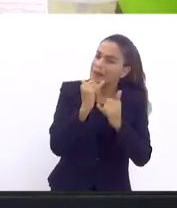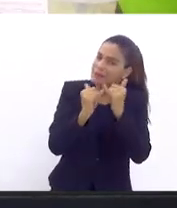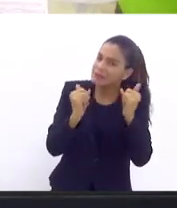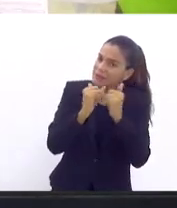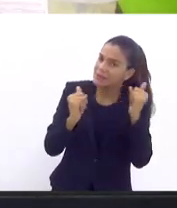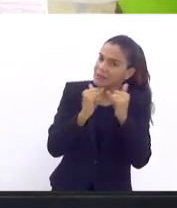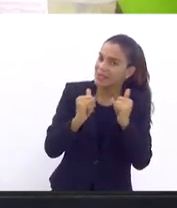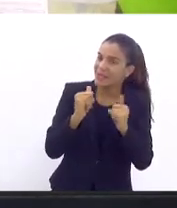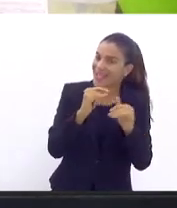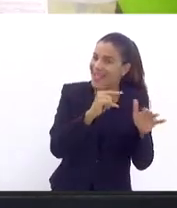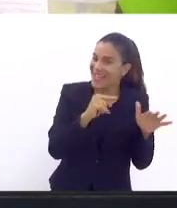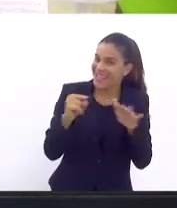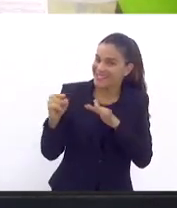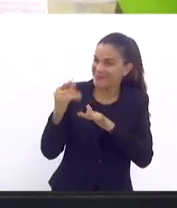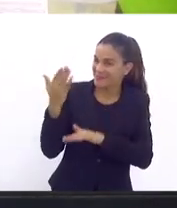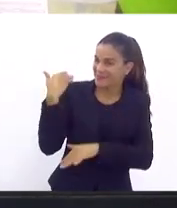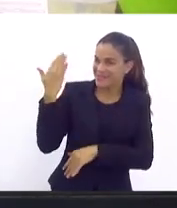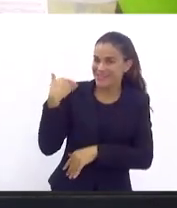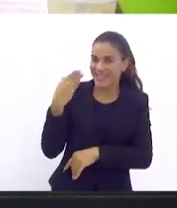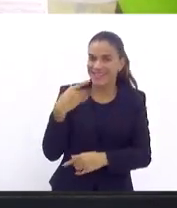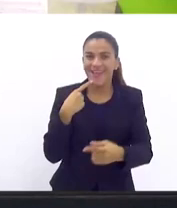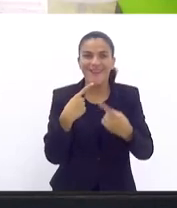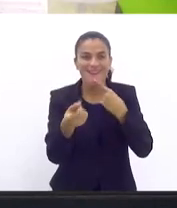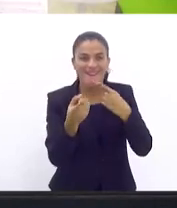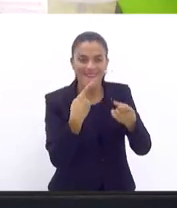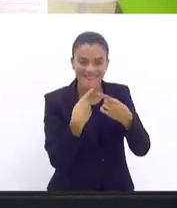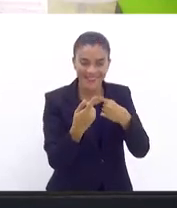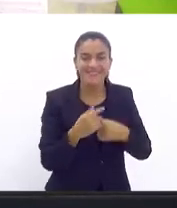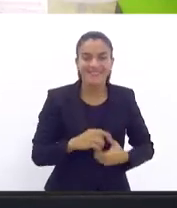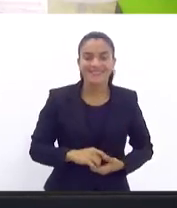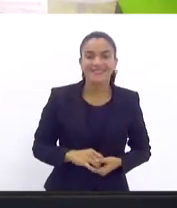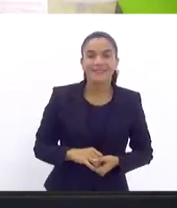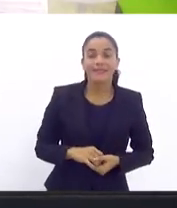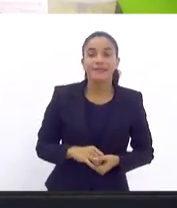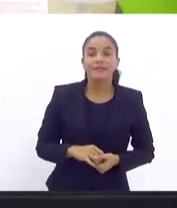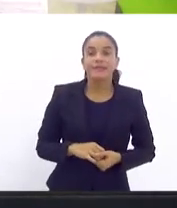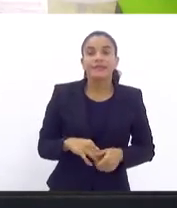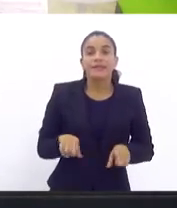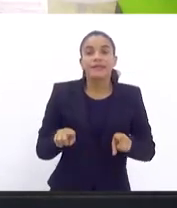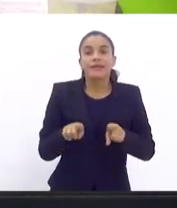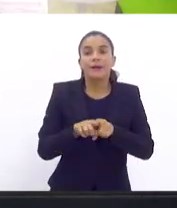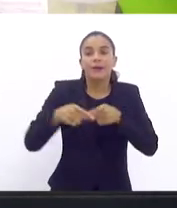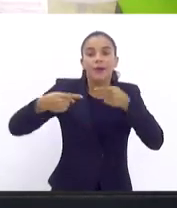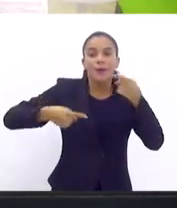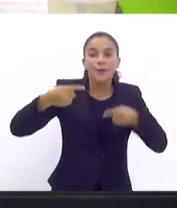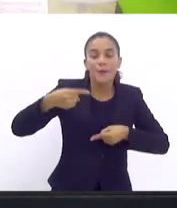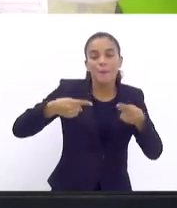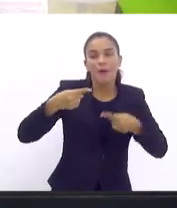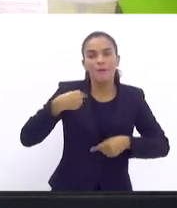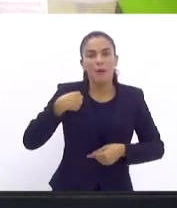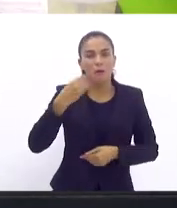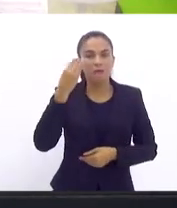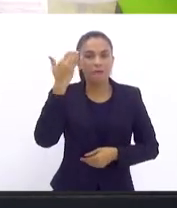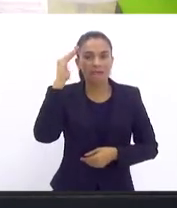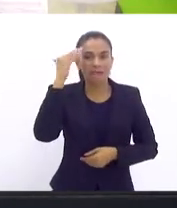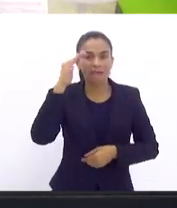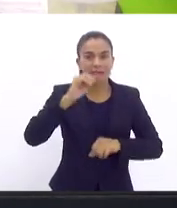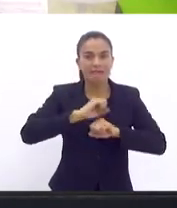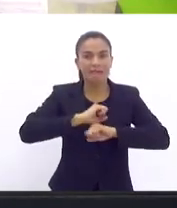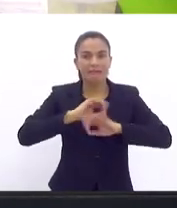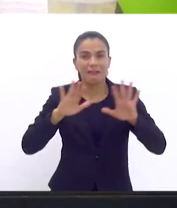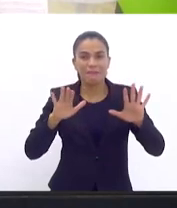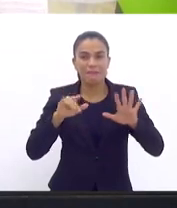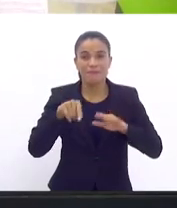que eu estava pensando na reunião anterior e aí no debate o que que me tem um pouco de clareza quer dizer não tem